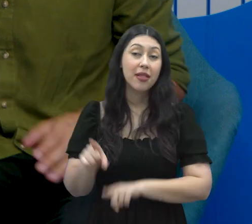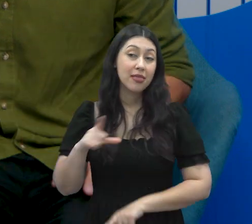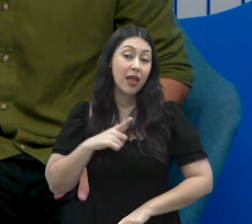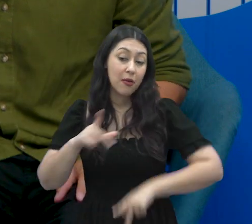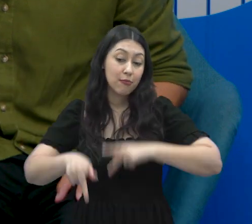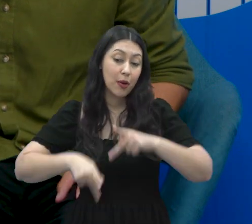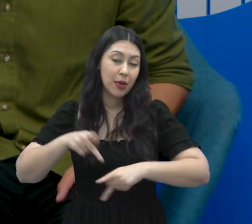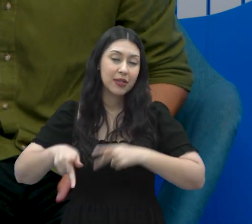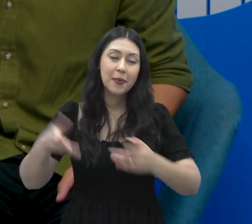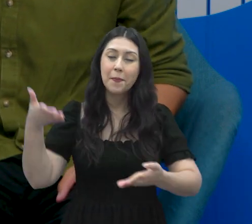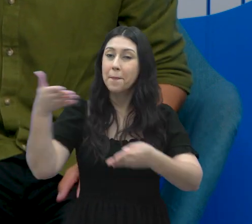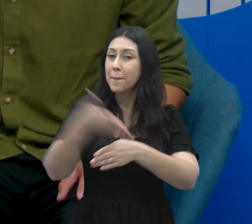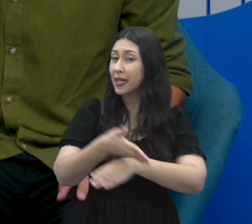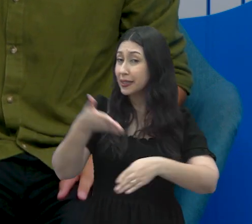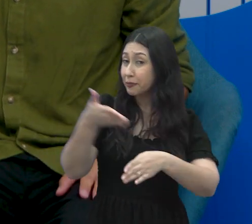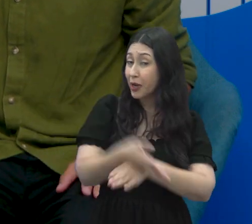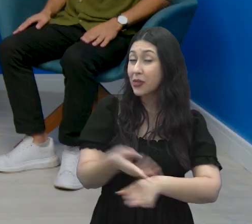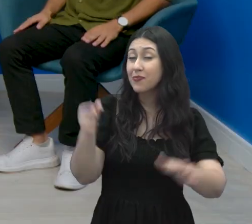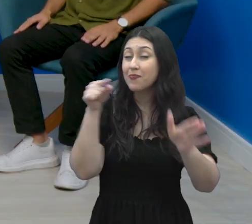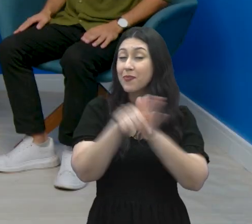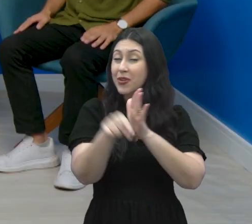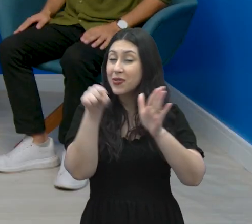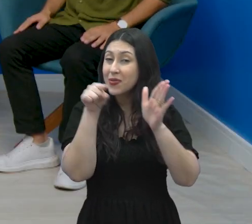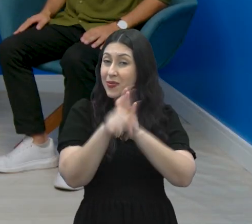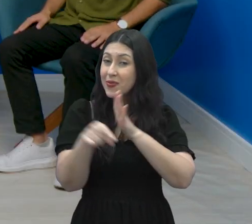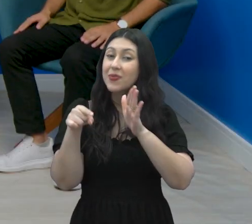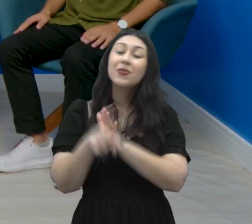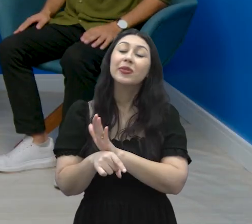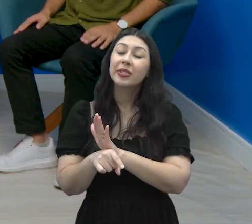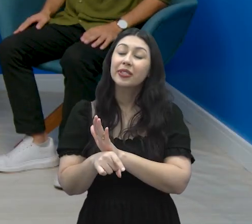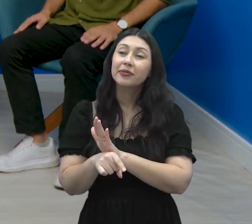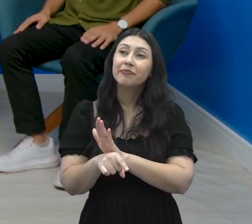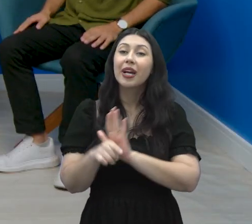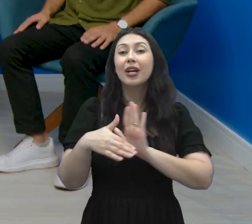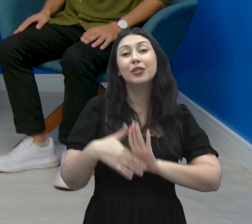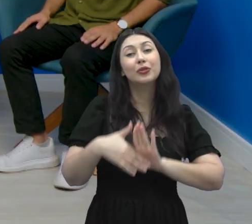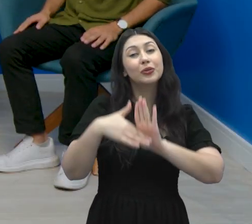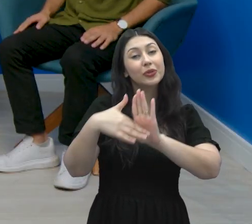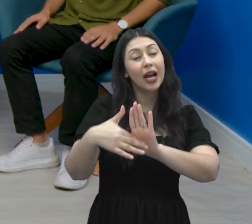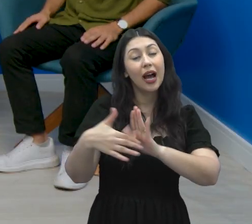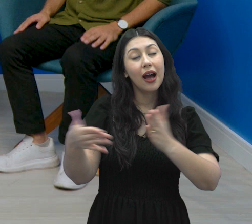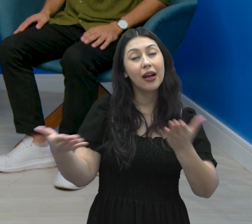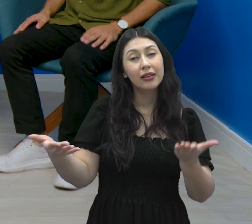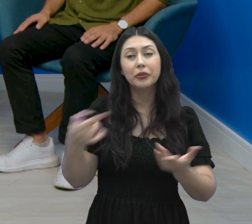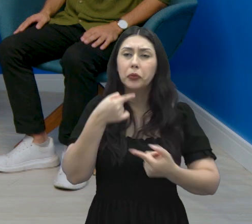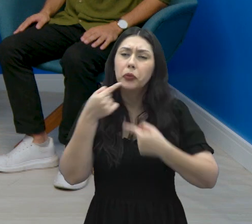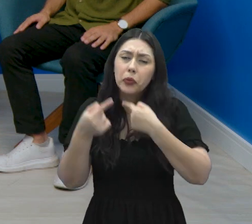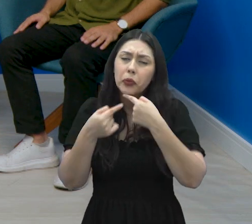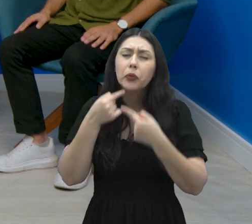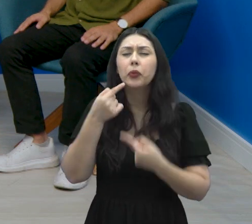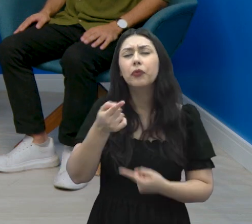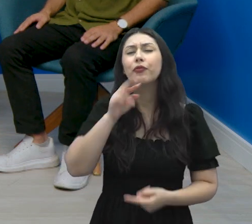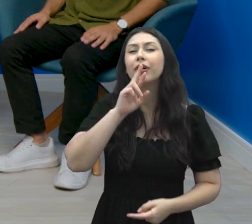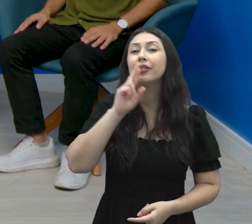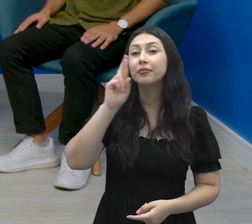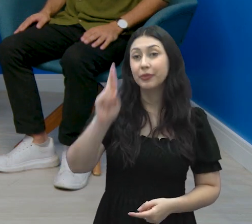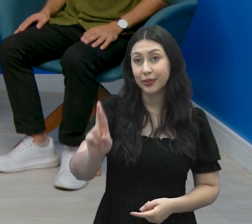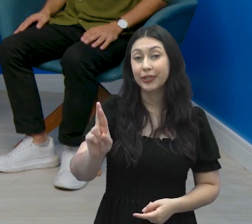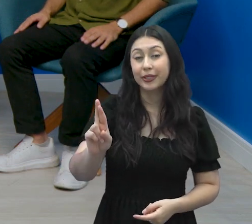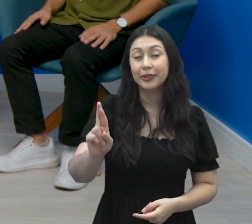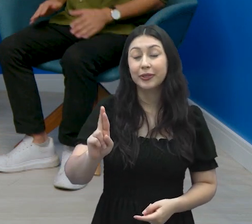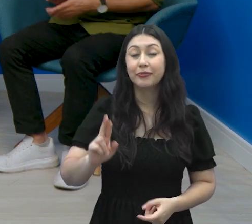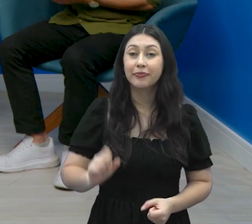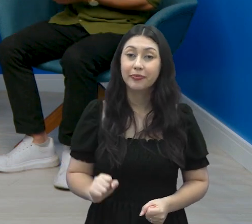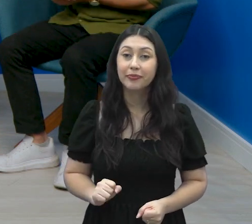gente também tem a participação da população que faz perguntas para a gente colaborar com o assunto, tirar as dúvidas das pessoas